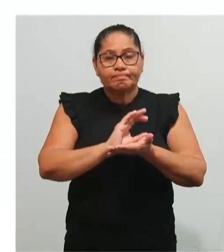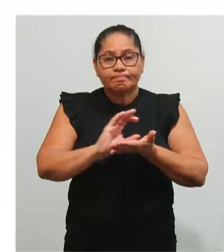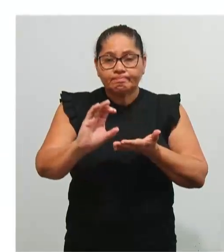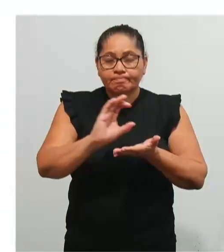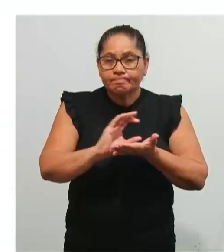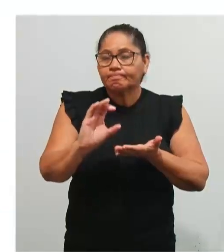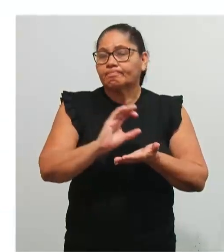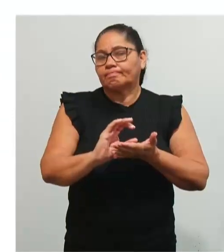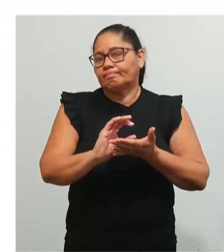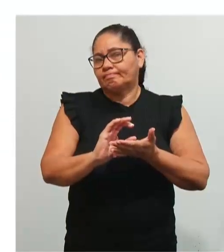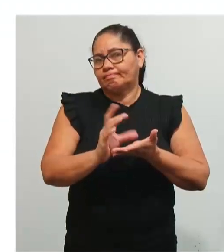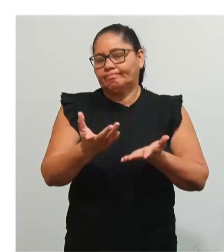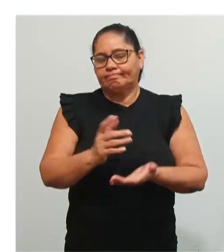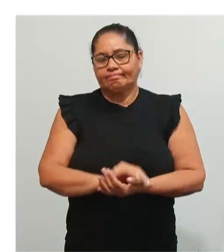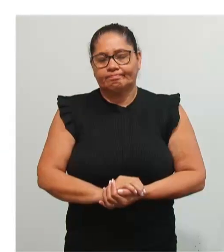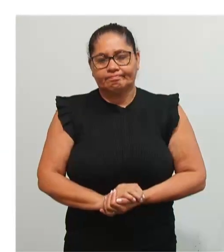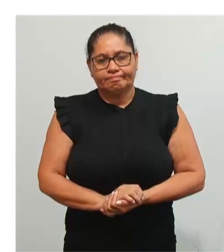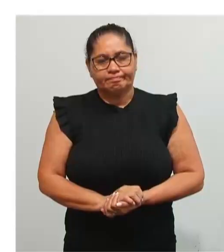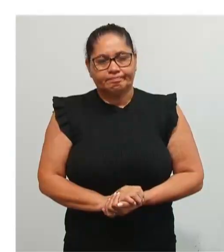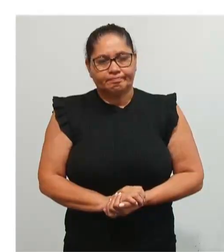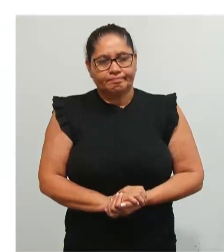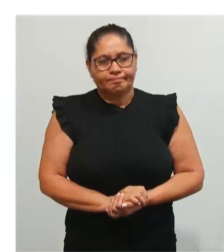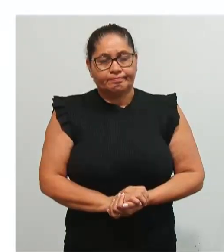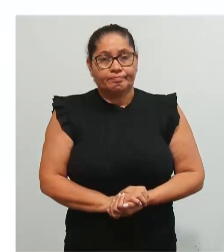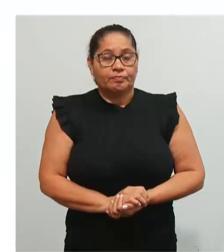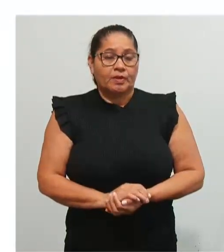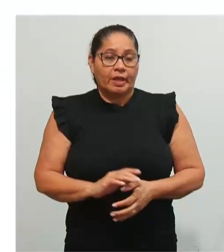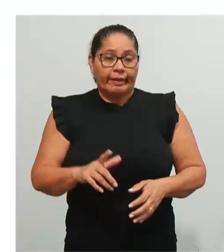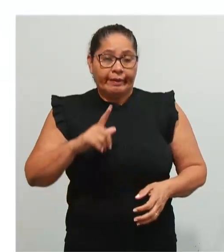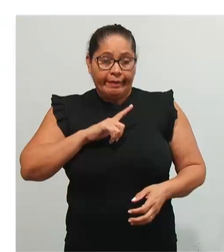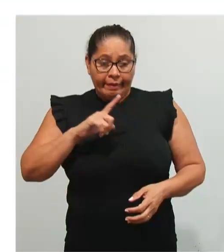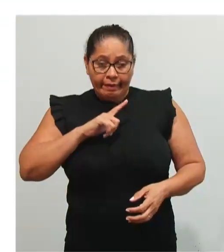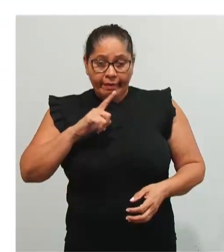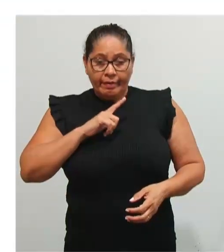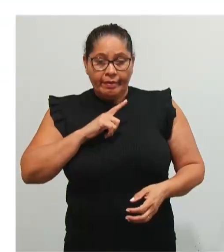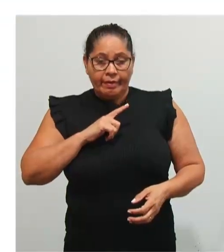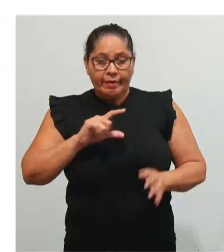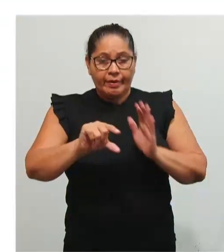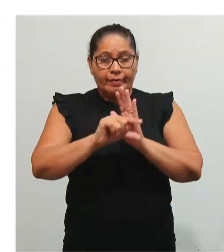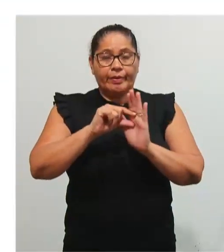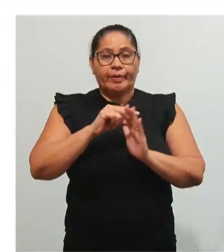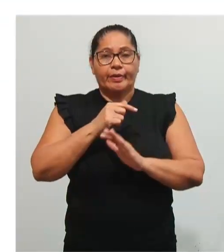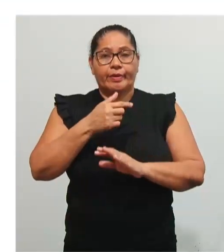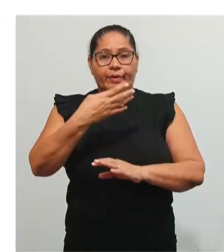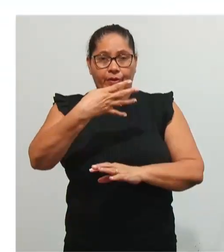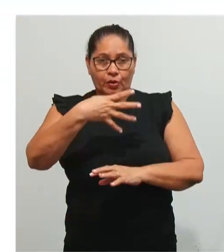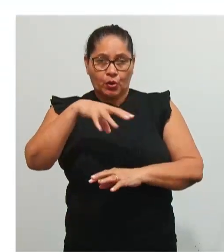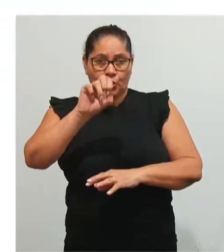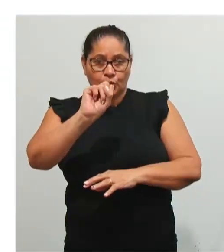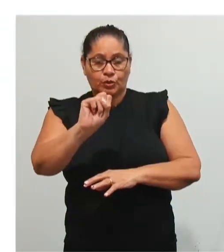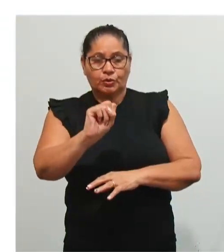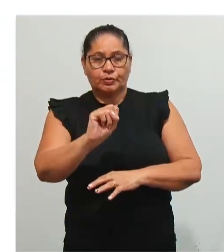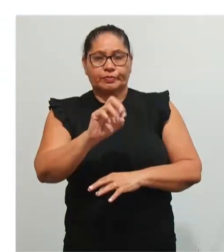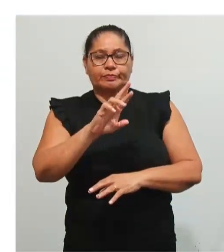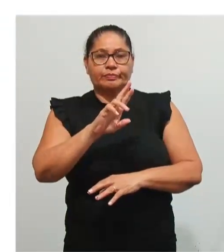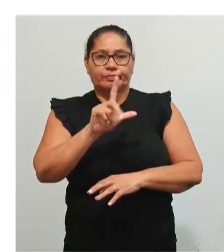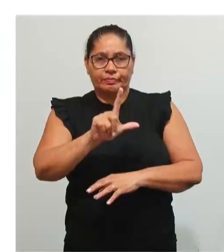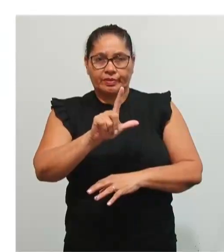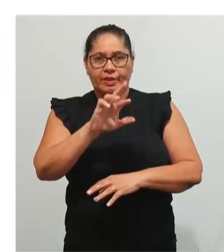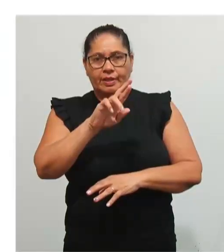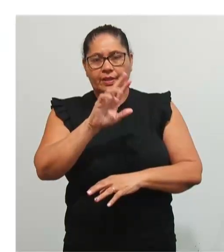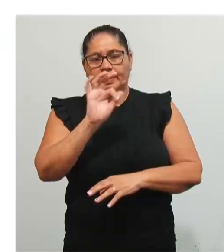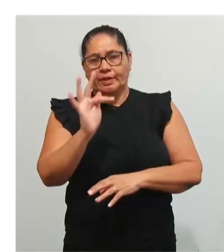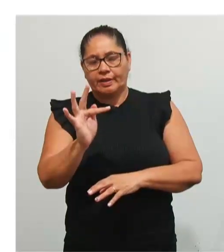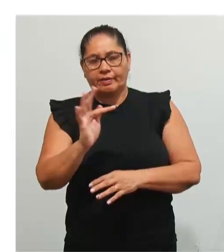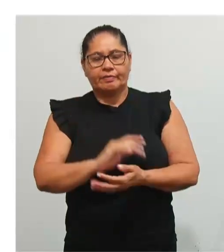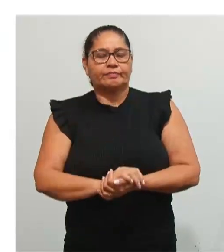receitas públicas. Além de alterar o parágrafo único 48 da LRF, a Lei Complementar